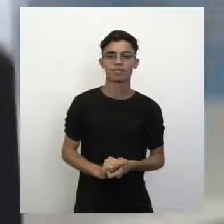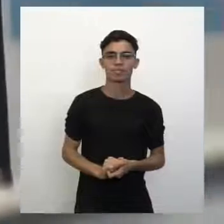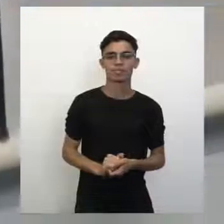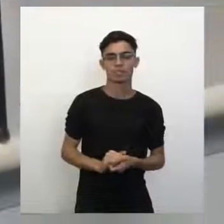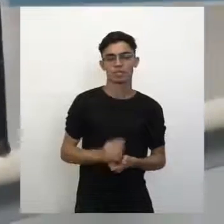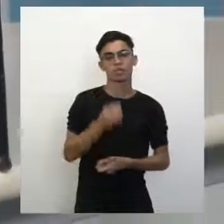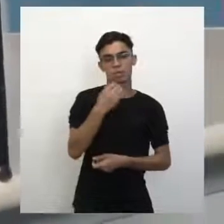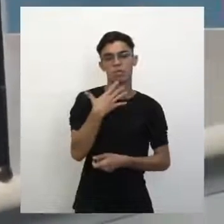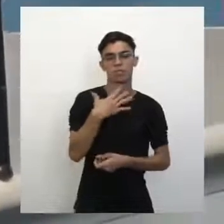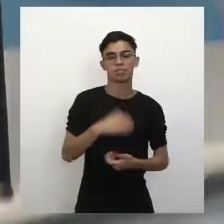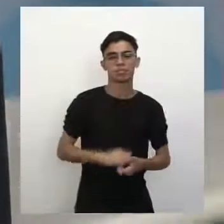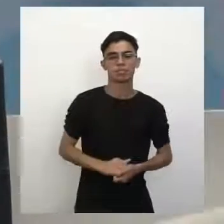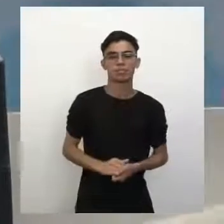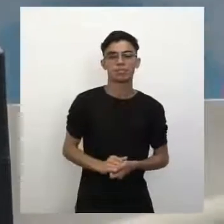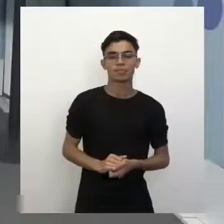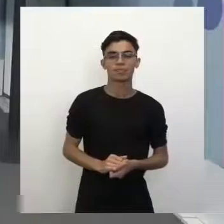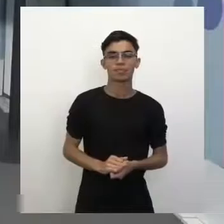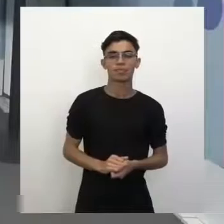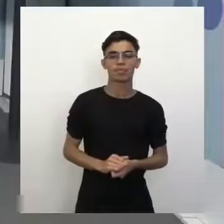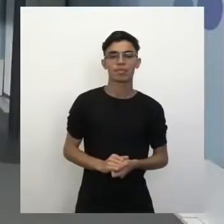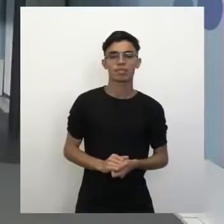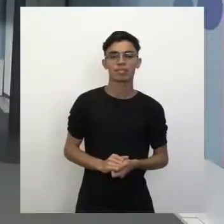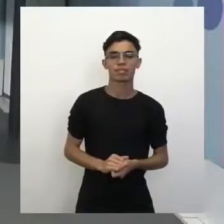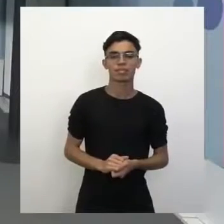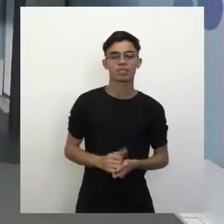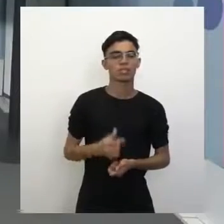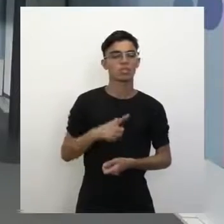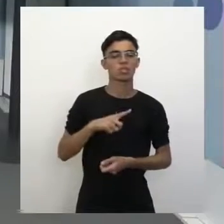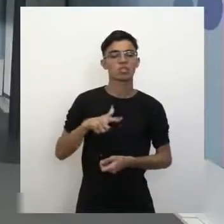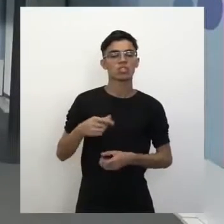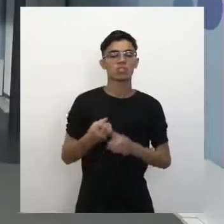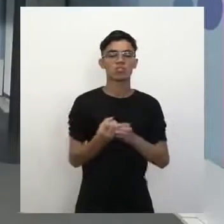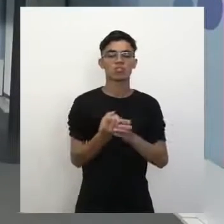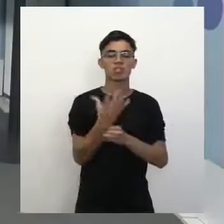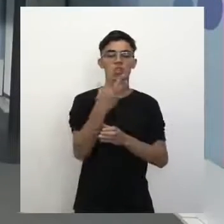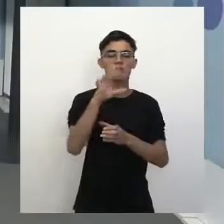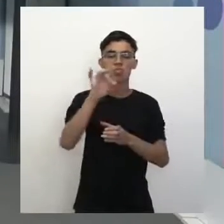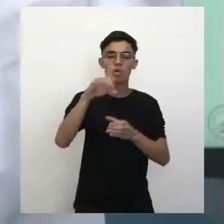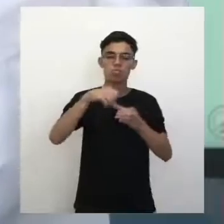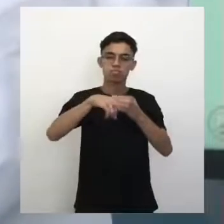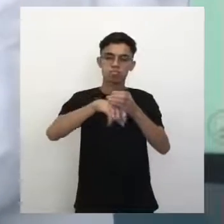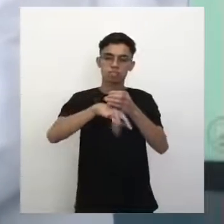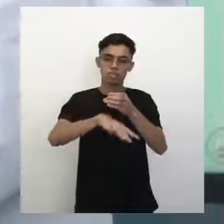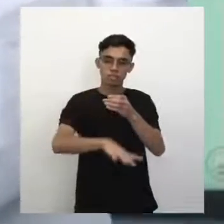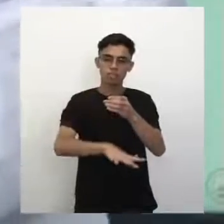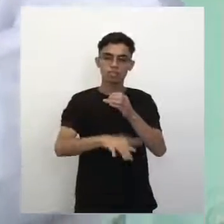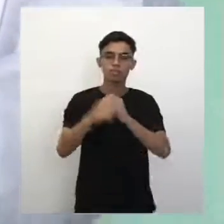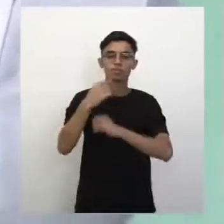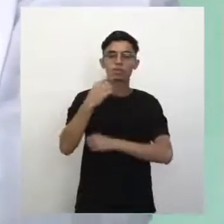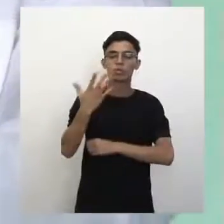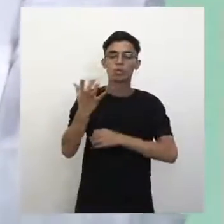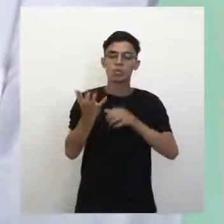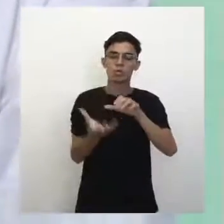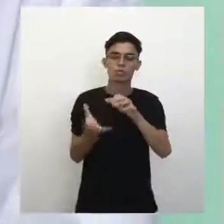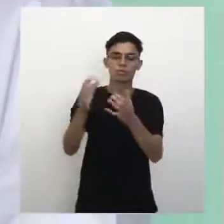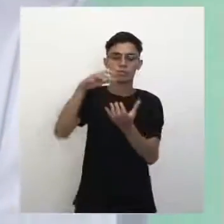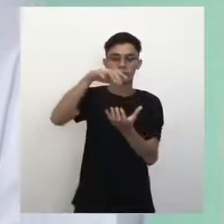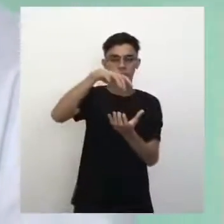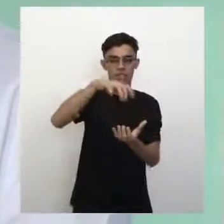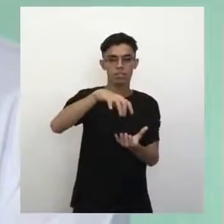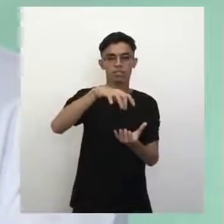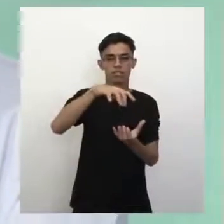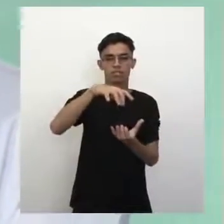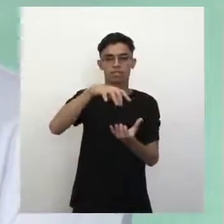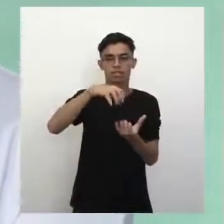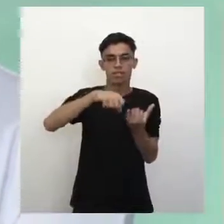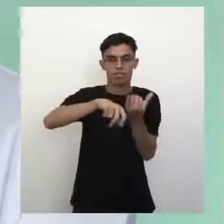Muito bem. Mas não, nenhuma surgiu o brotinho, só surgiu raiz, tá? Essa aqui eu virei ela, que ela não estava enraizando,